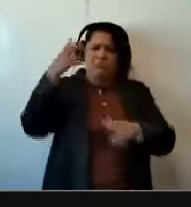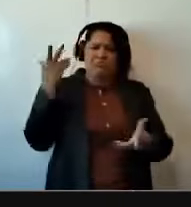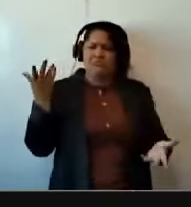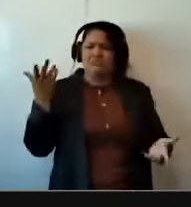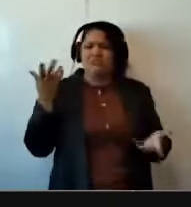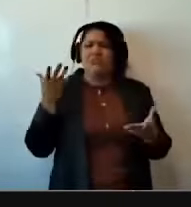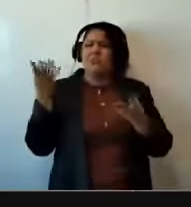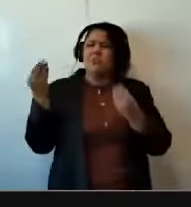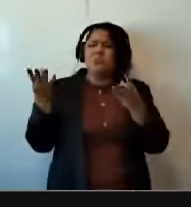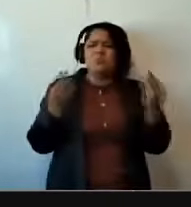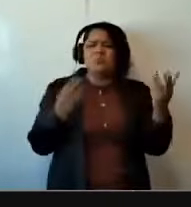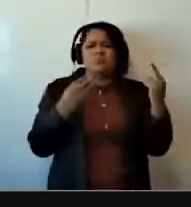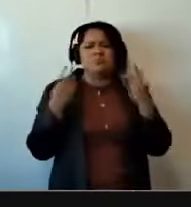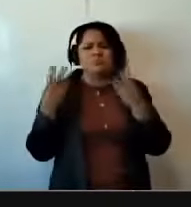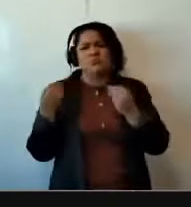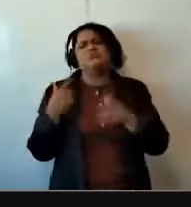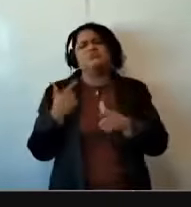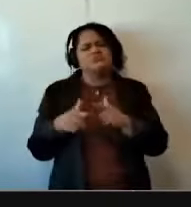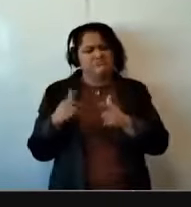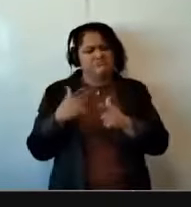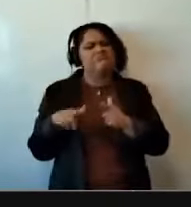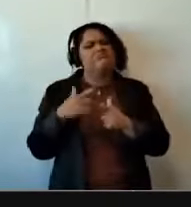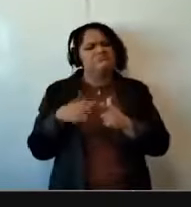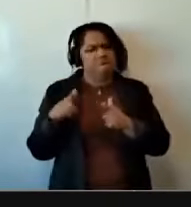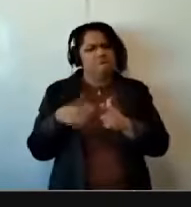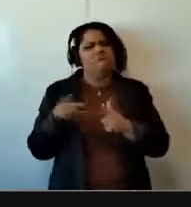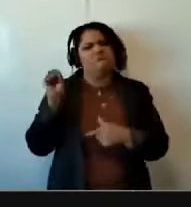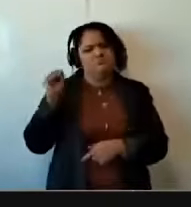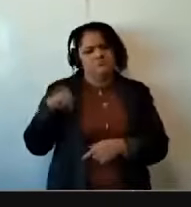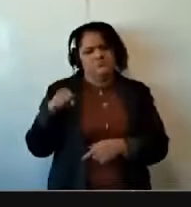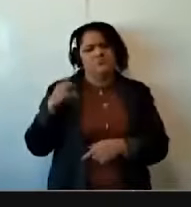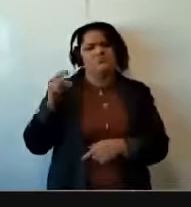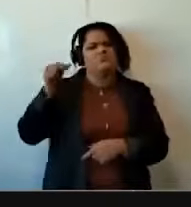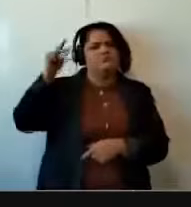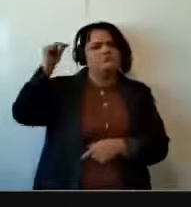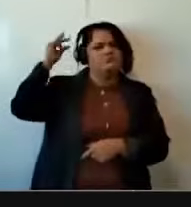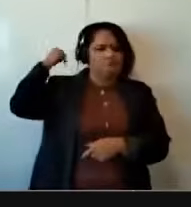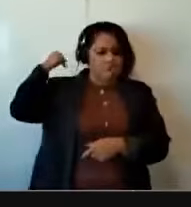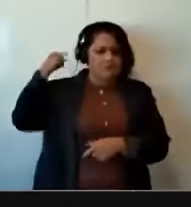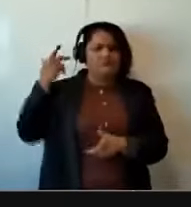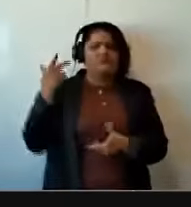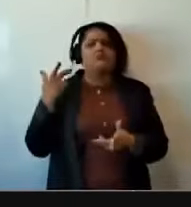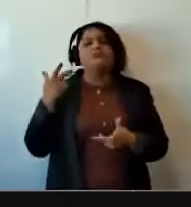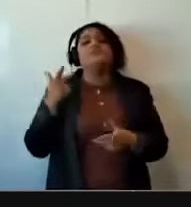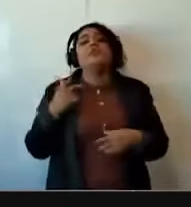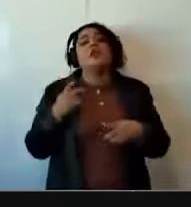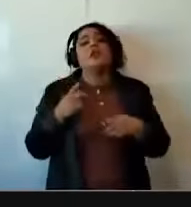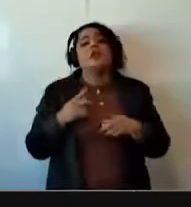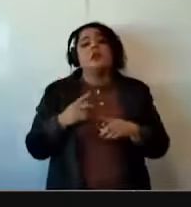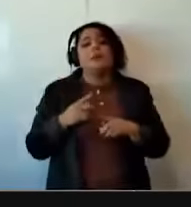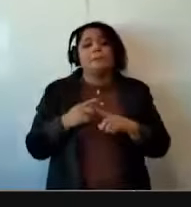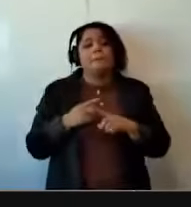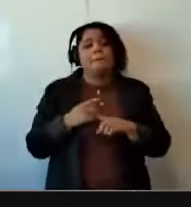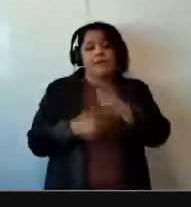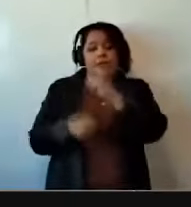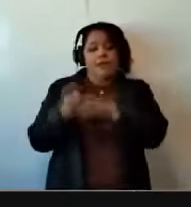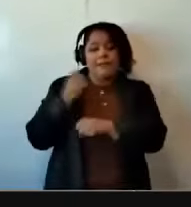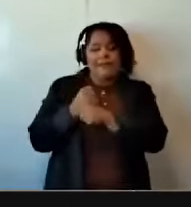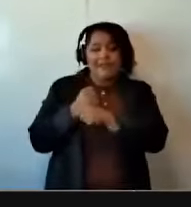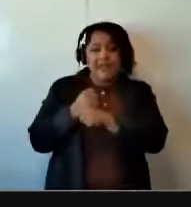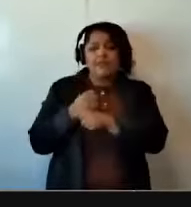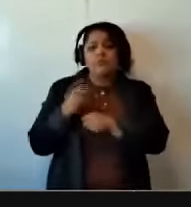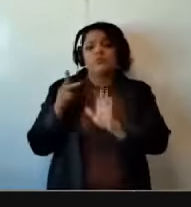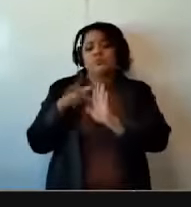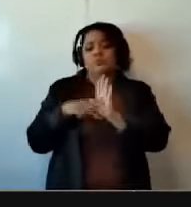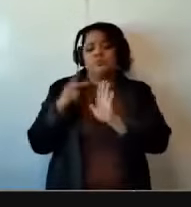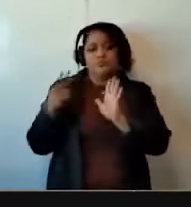problema crônico na nossa cidade. Mas, no ano passado, o projeto dele foi, sim, objeto